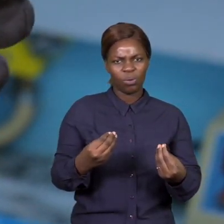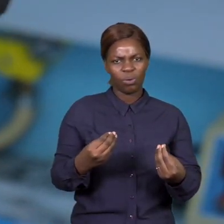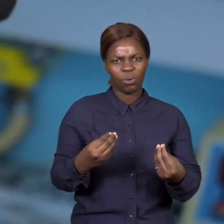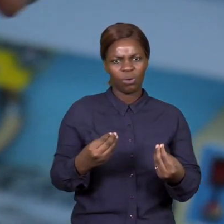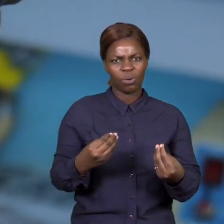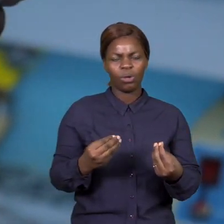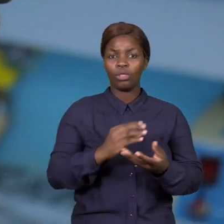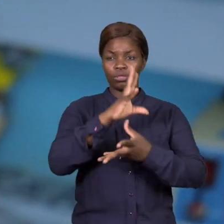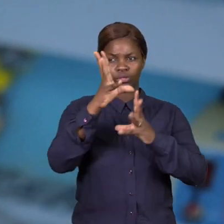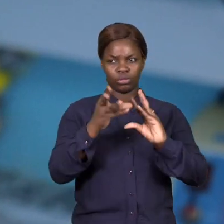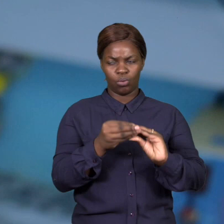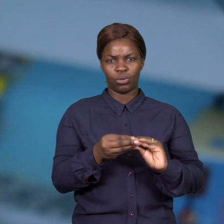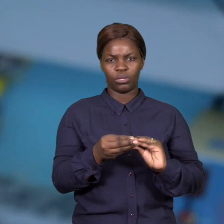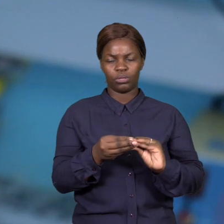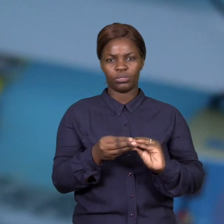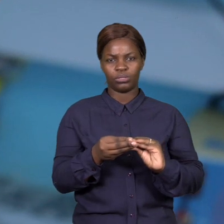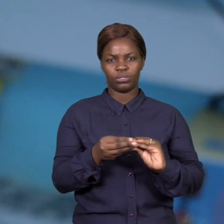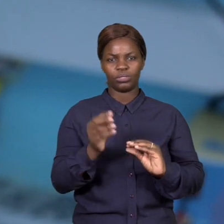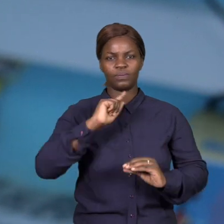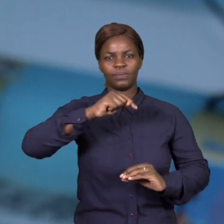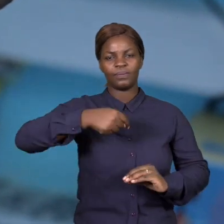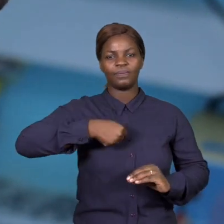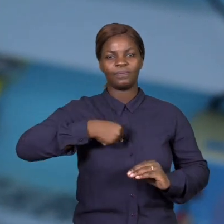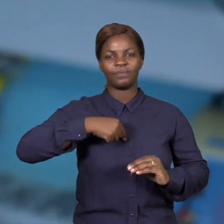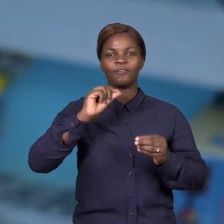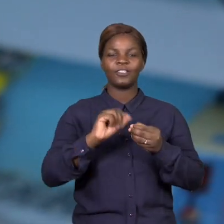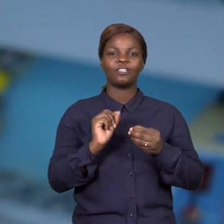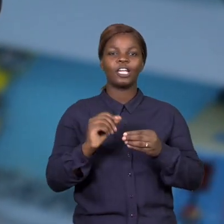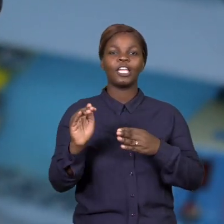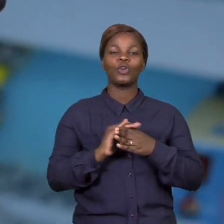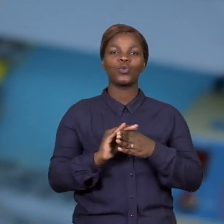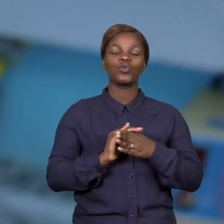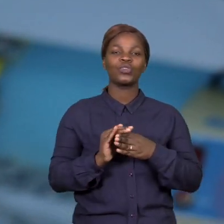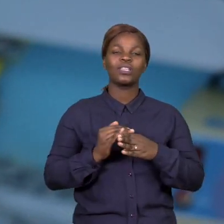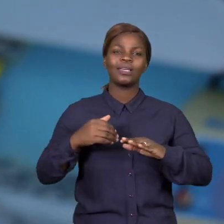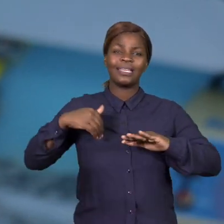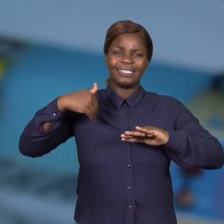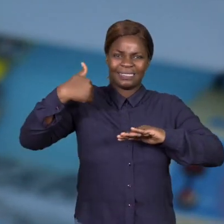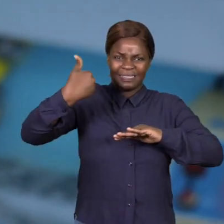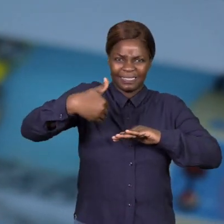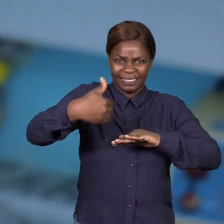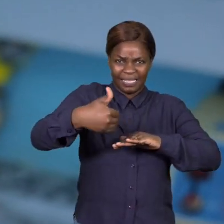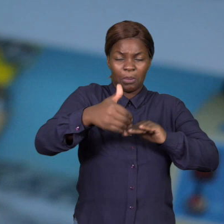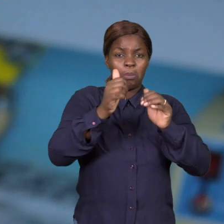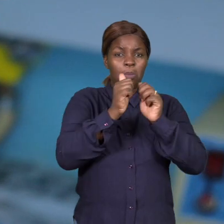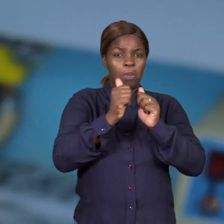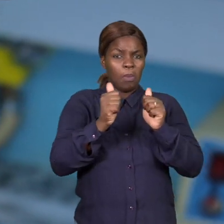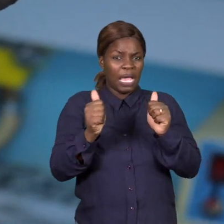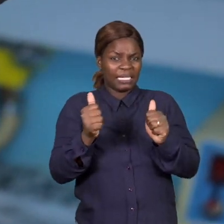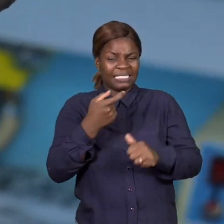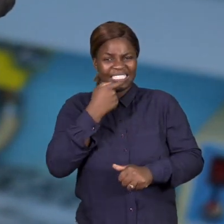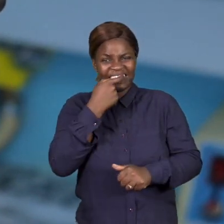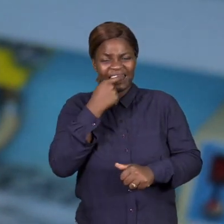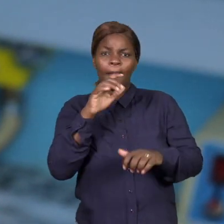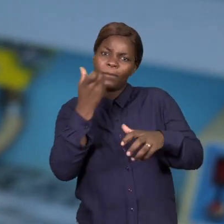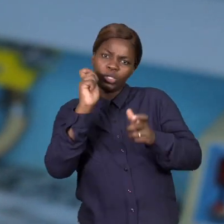todas vamos a ter um uso definitivo, mas a parte que vai se restituir